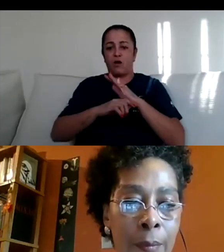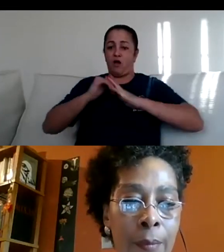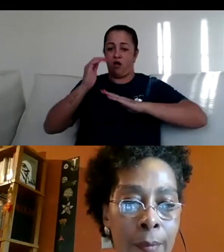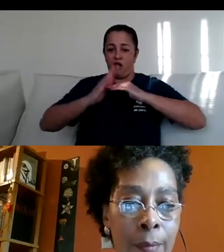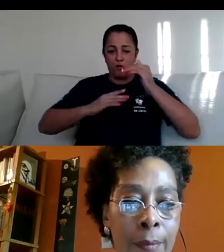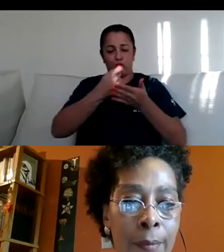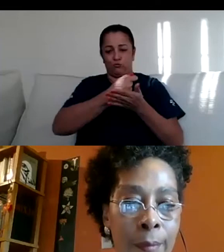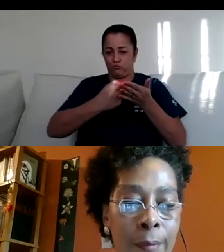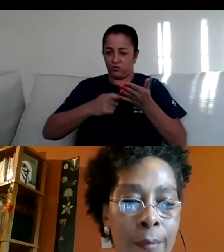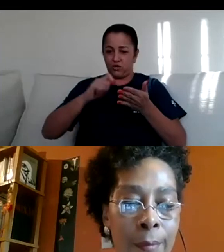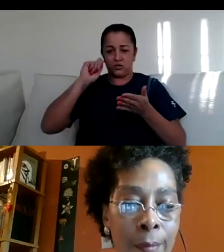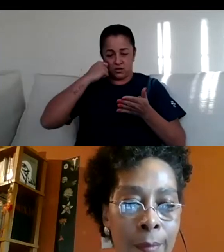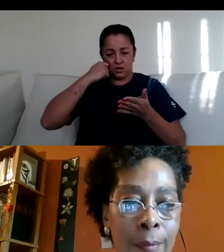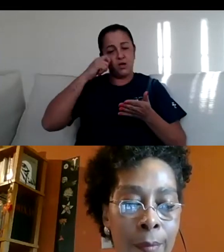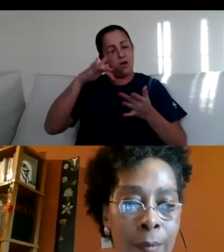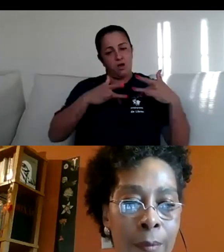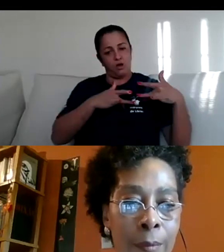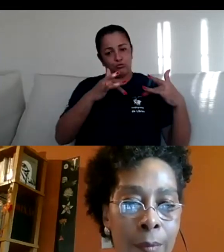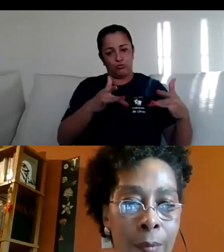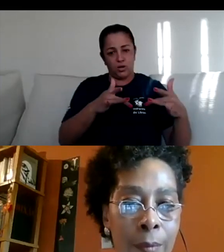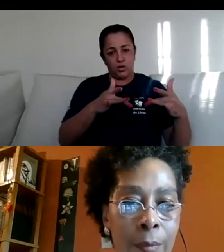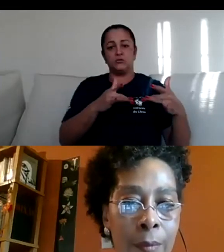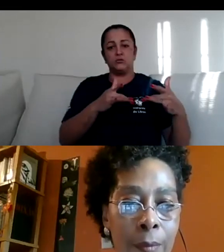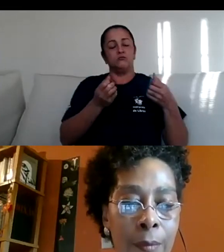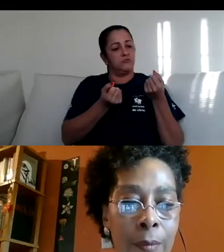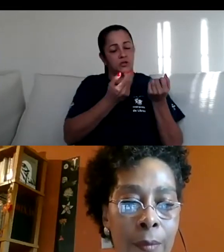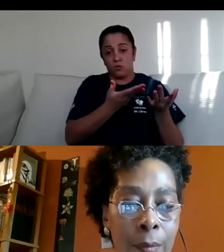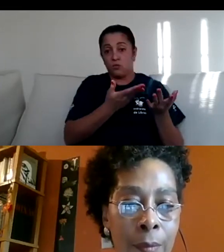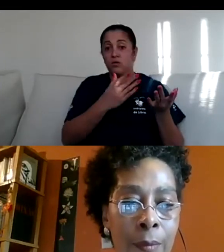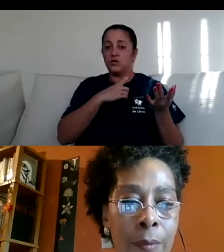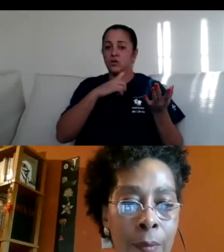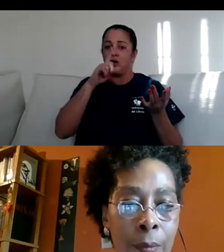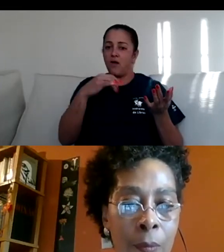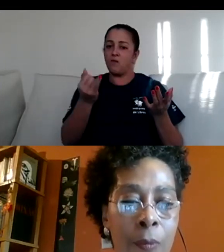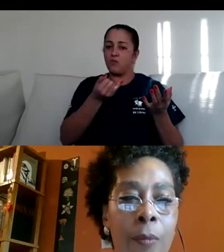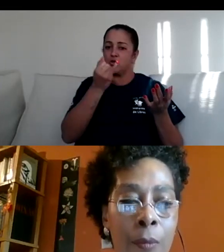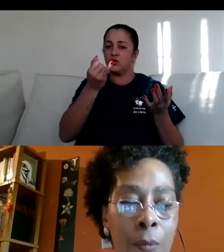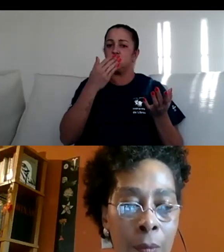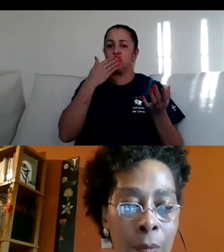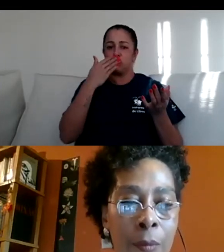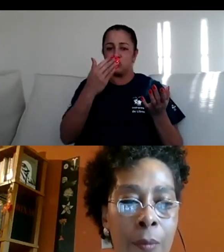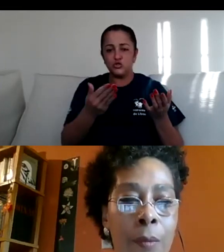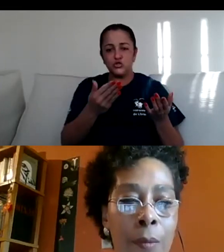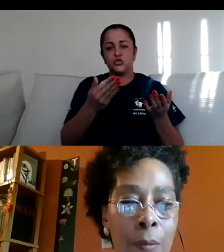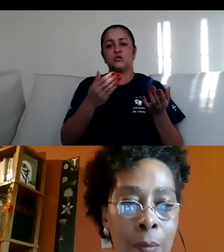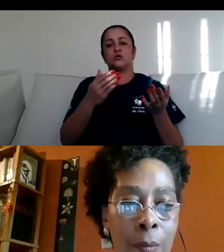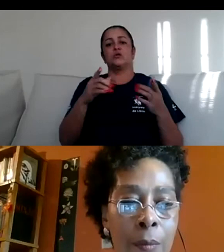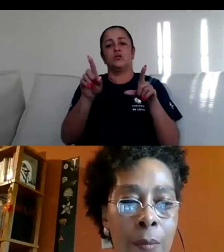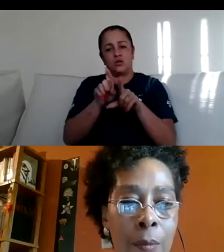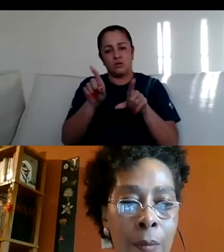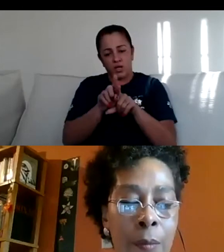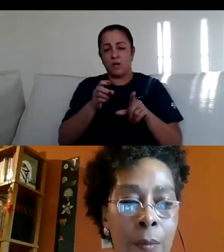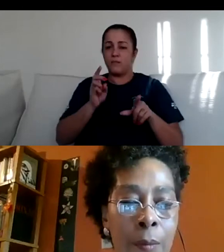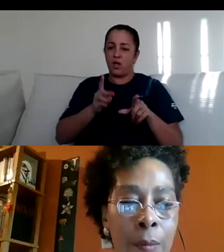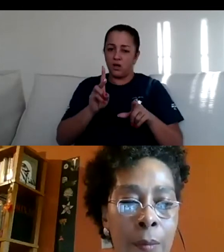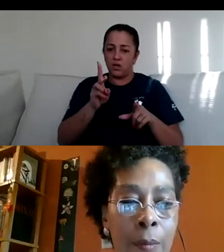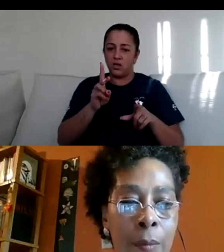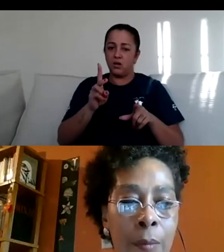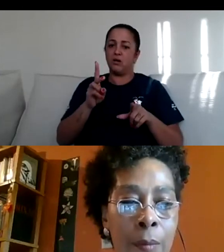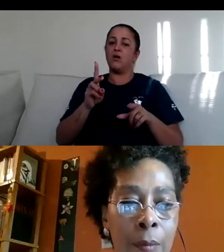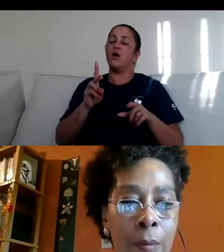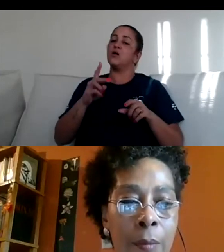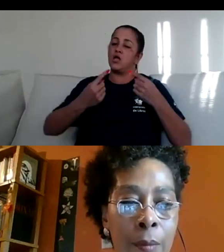doados. Então, assim, é importante que a gente continue a pedir, vocês continuem a pedir para que essas políticas